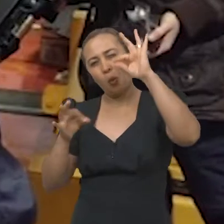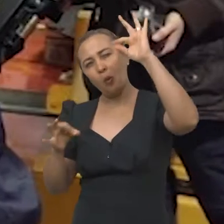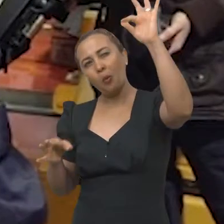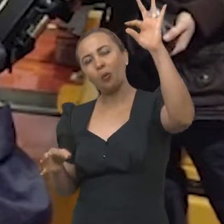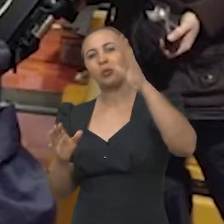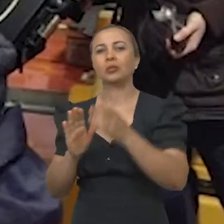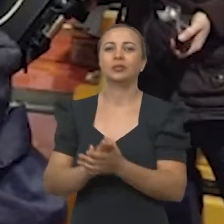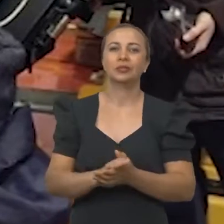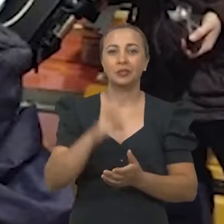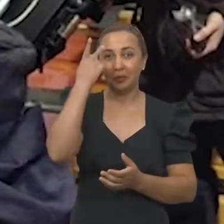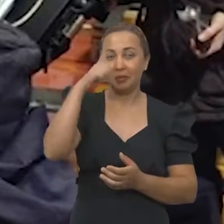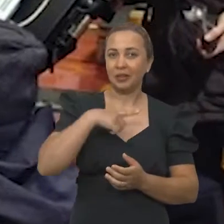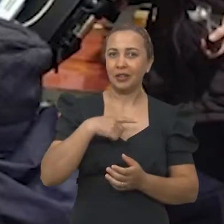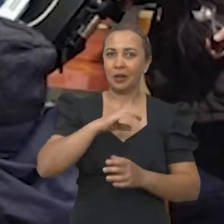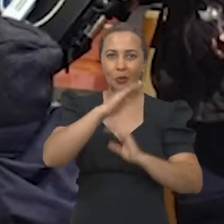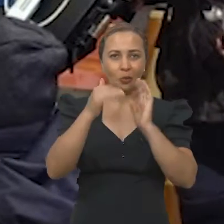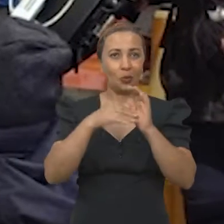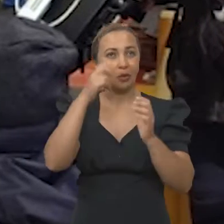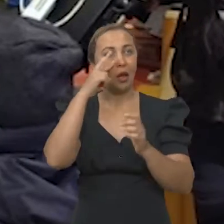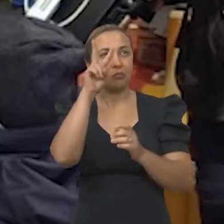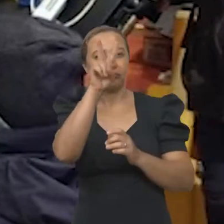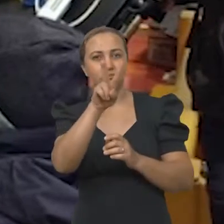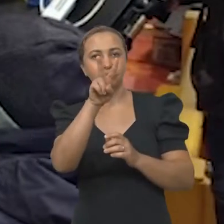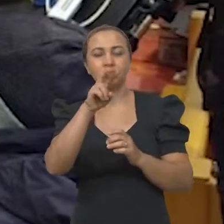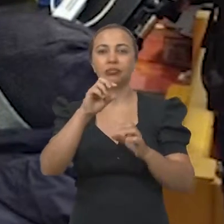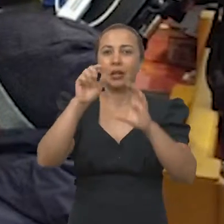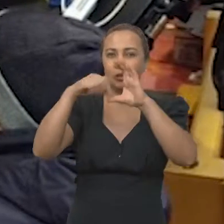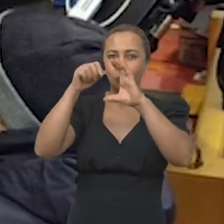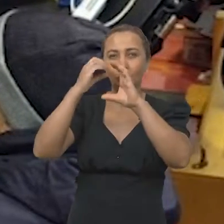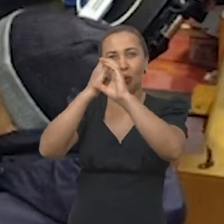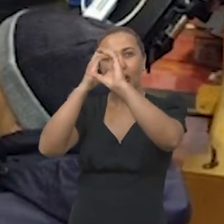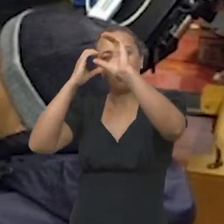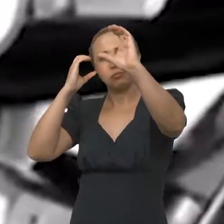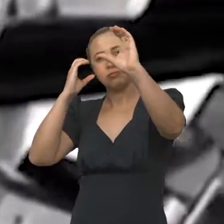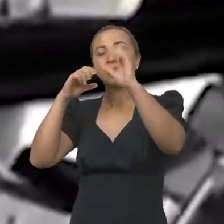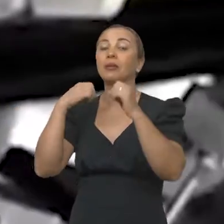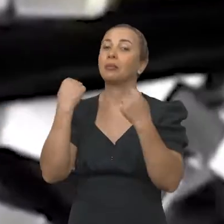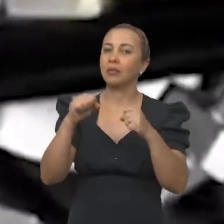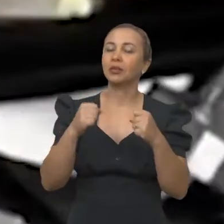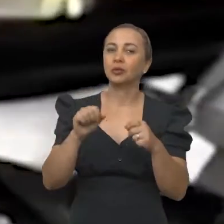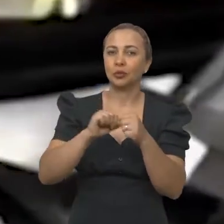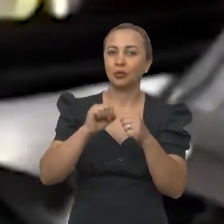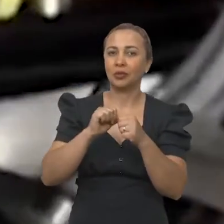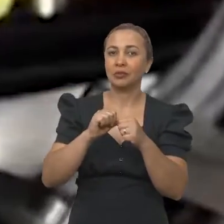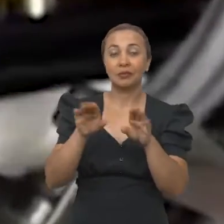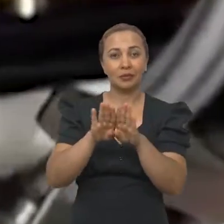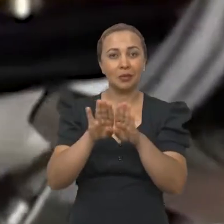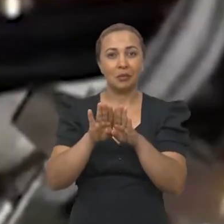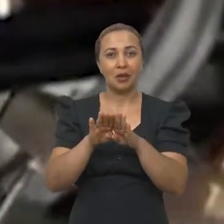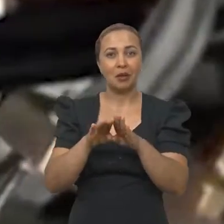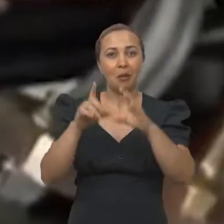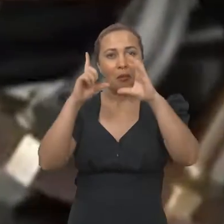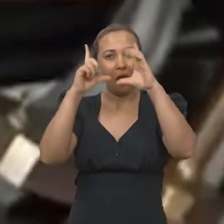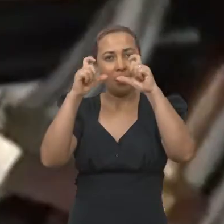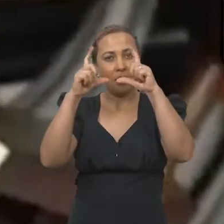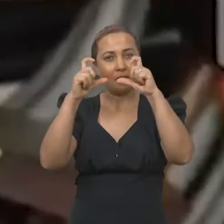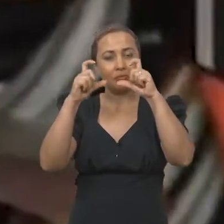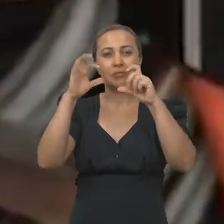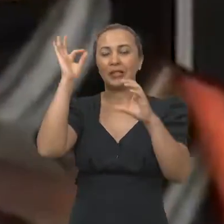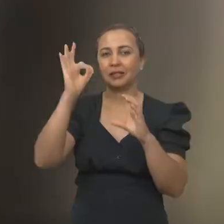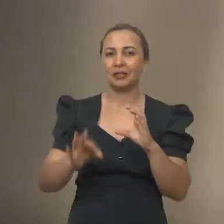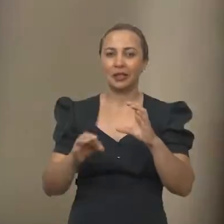distantes. Para dar conta de todas as peculiaridades ópticas e mecânicas desse telescópio, foi necessário projetar e produzir uma